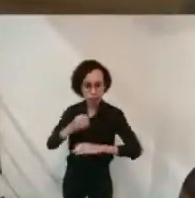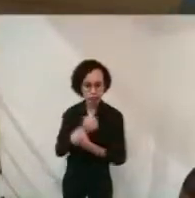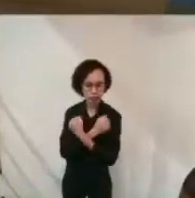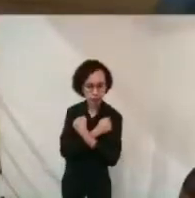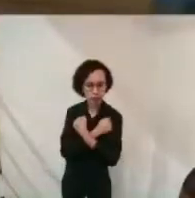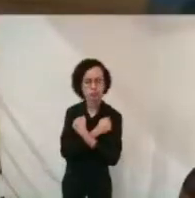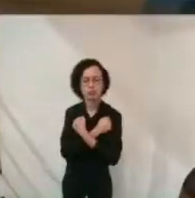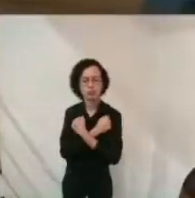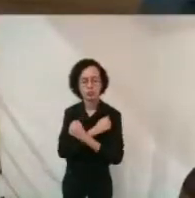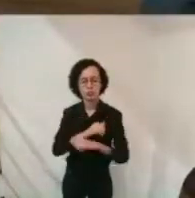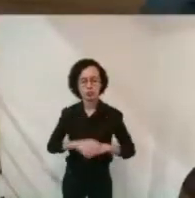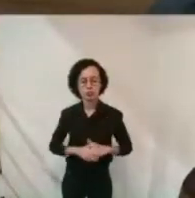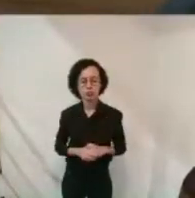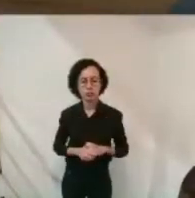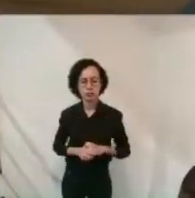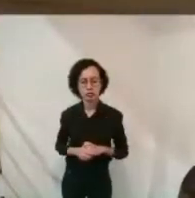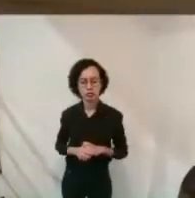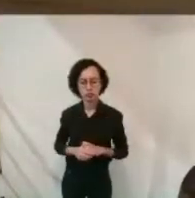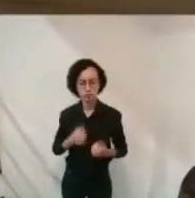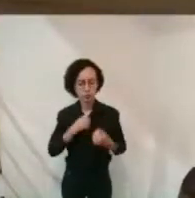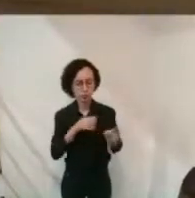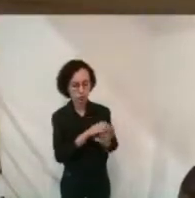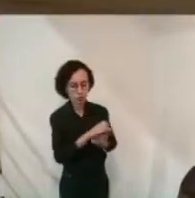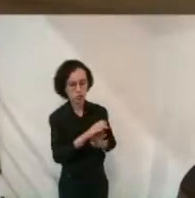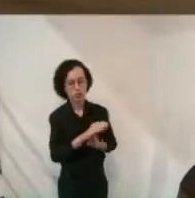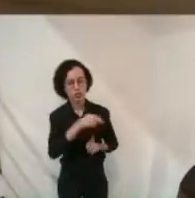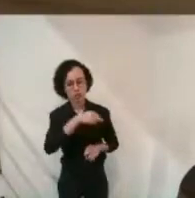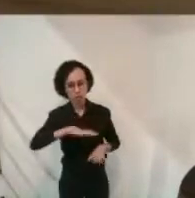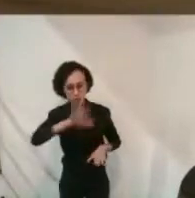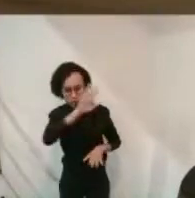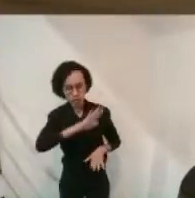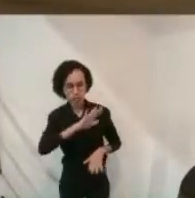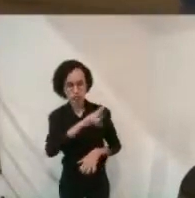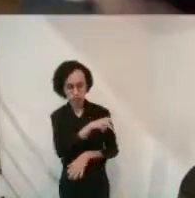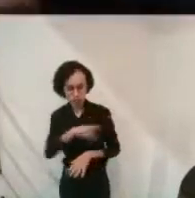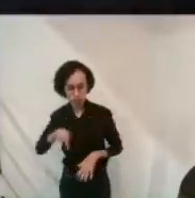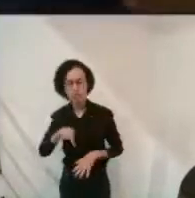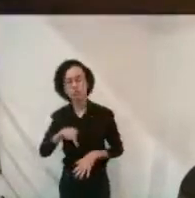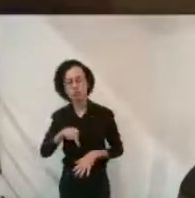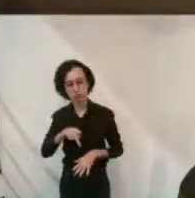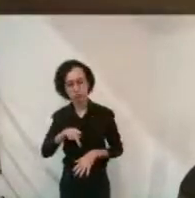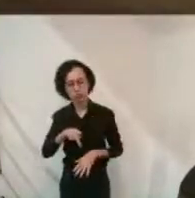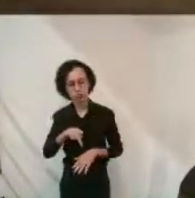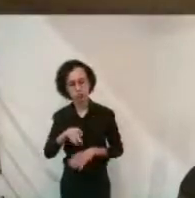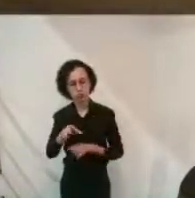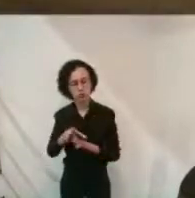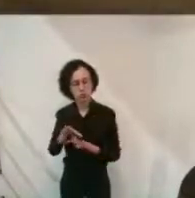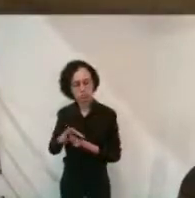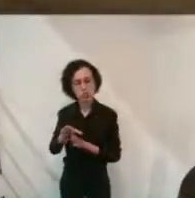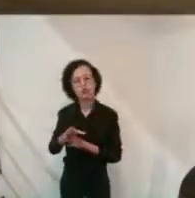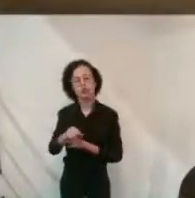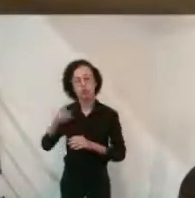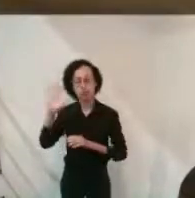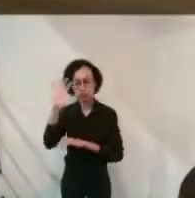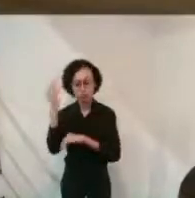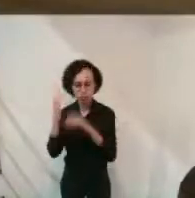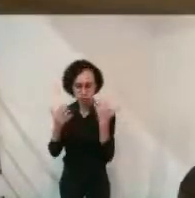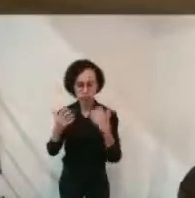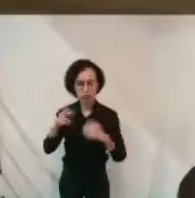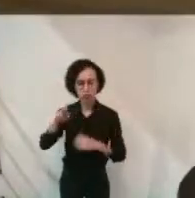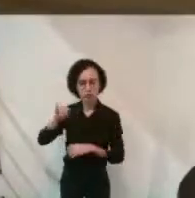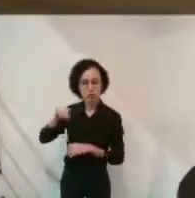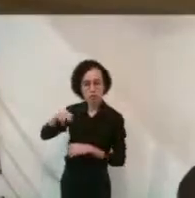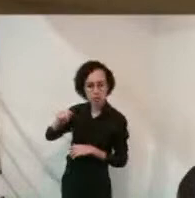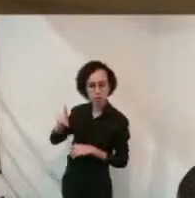abraçar o nosso conselheiro nacional do Ministério Público, presidente da Comissão do Meio Ambiente, doutor Reinaldo Reis Lima. Seja